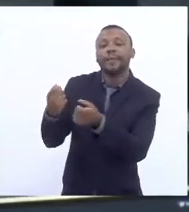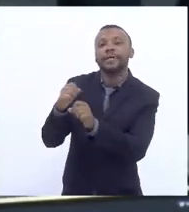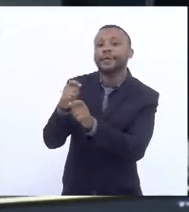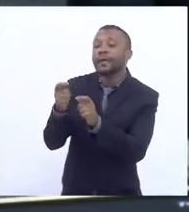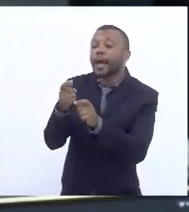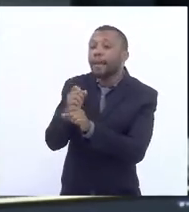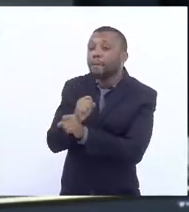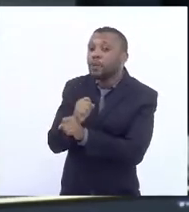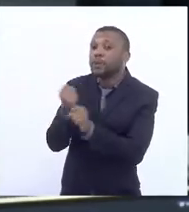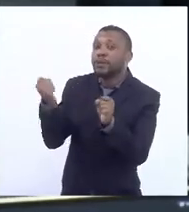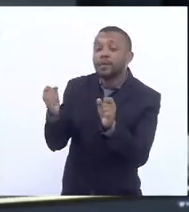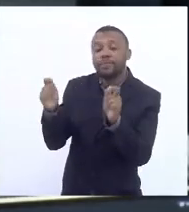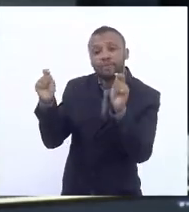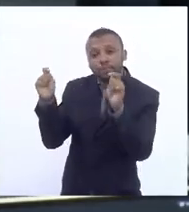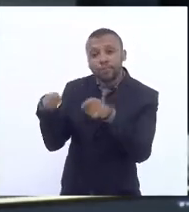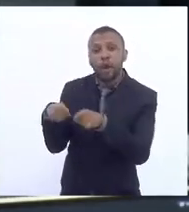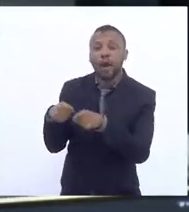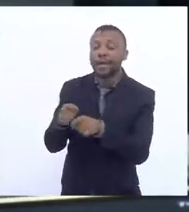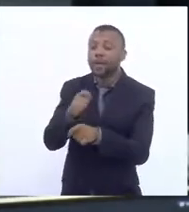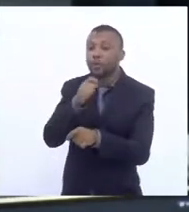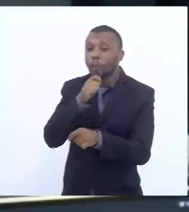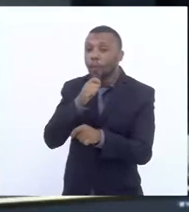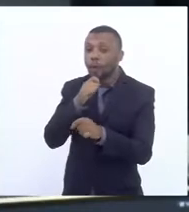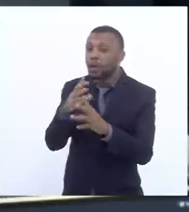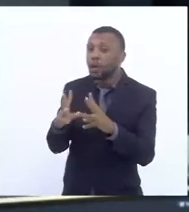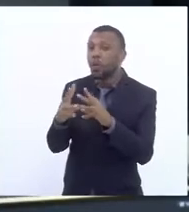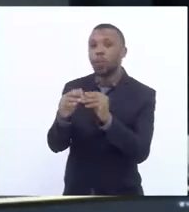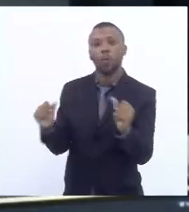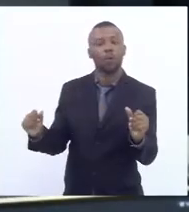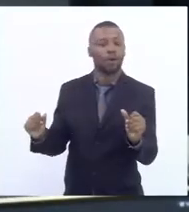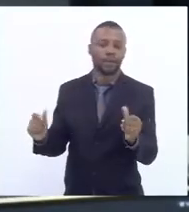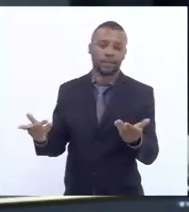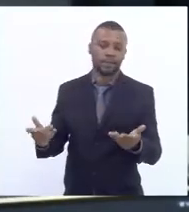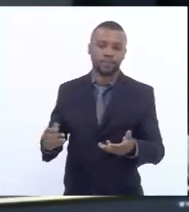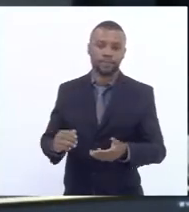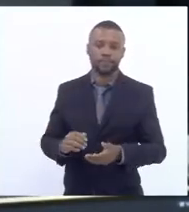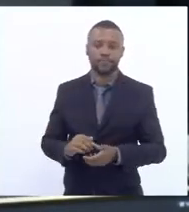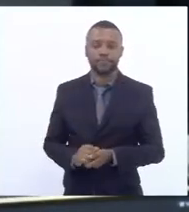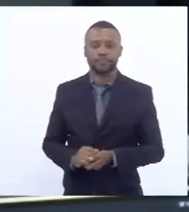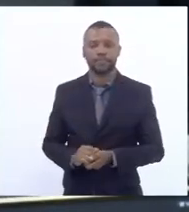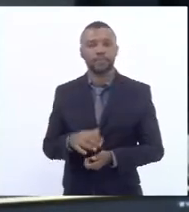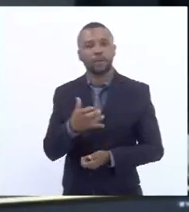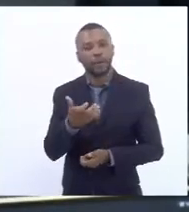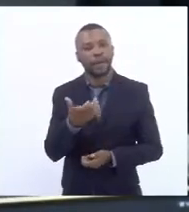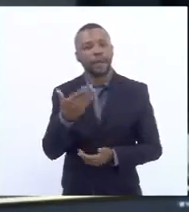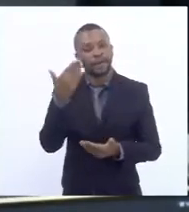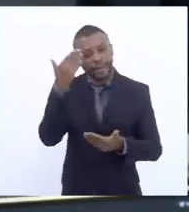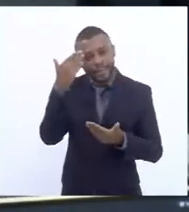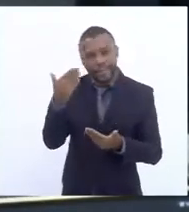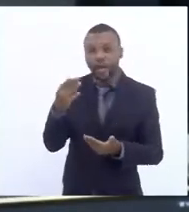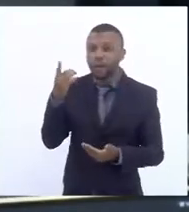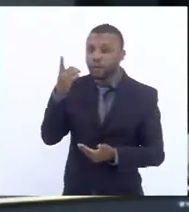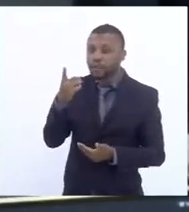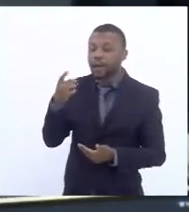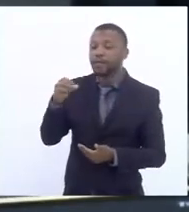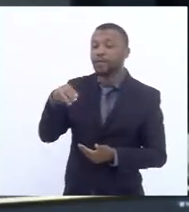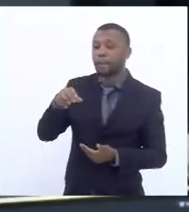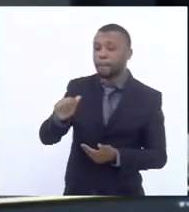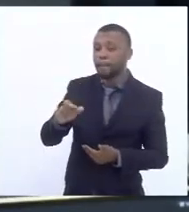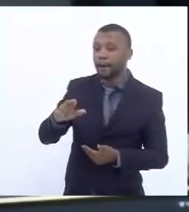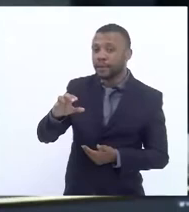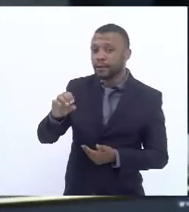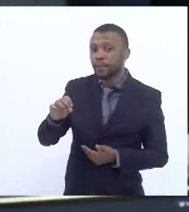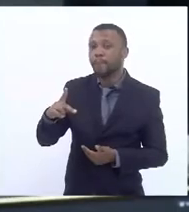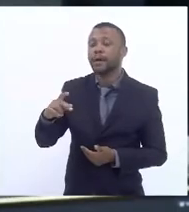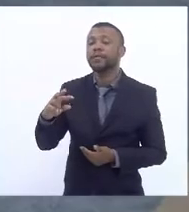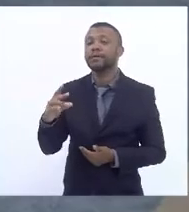incapacitante, progressiva e incurável. É uma doença incurável. Deputado Márcio Pacheco, eu quero agradecer à CCJ, né,